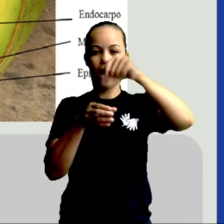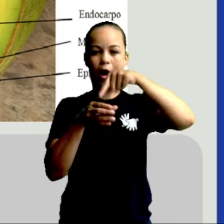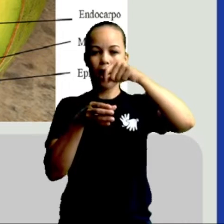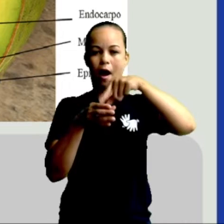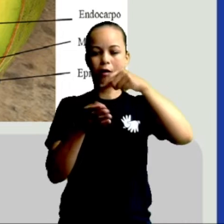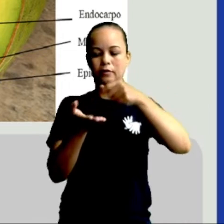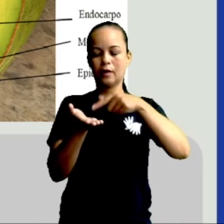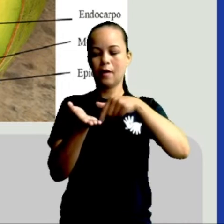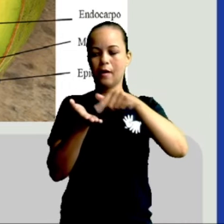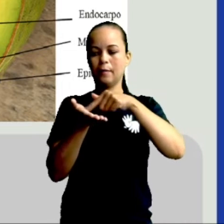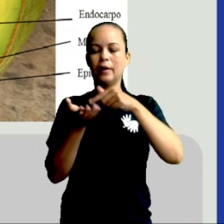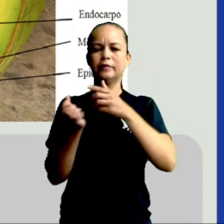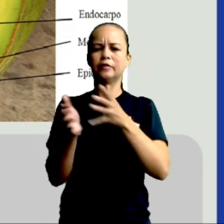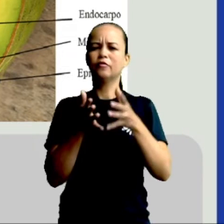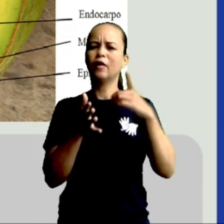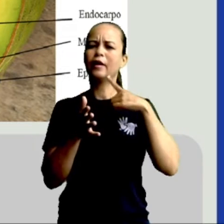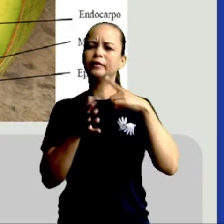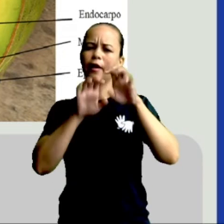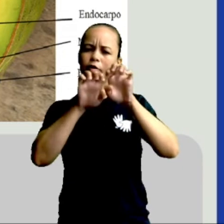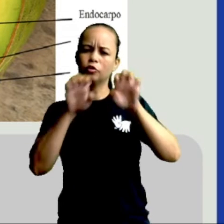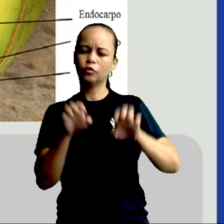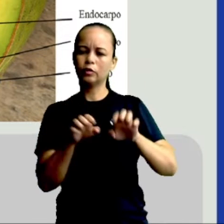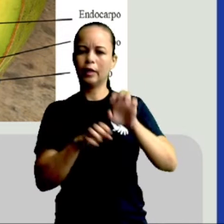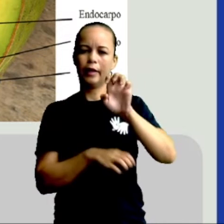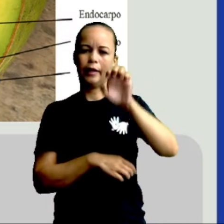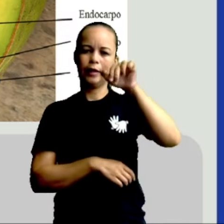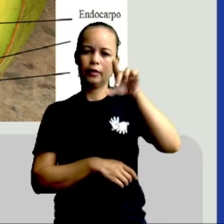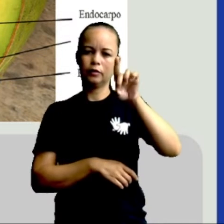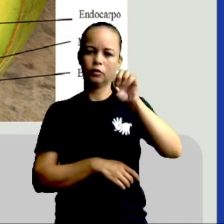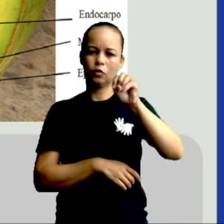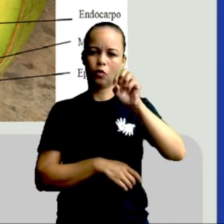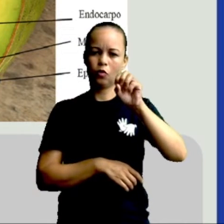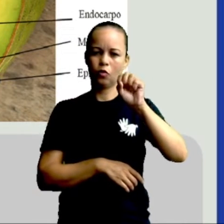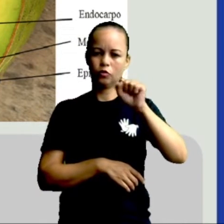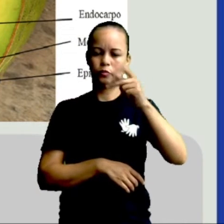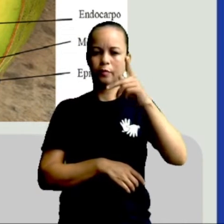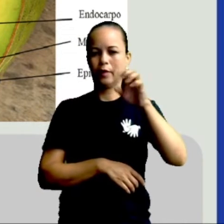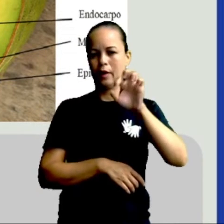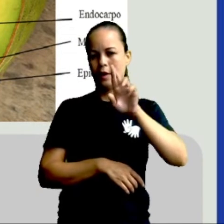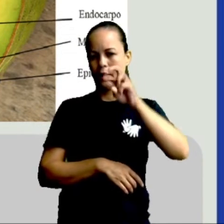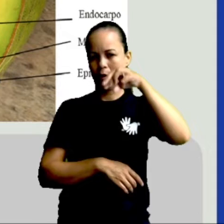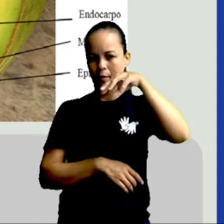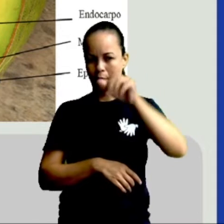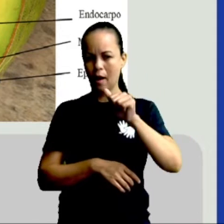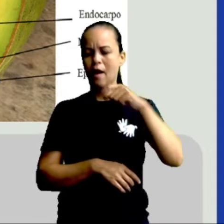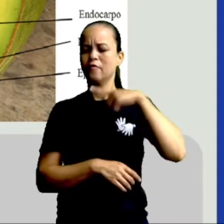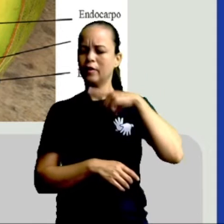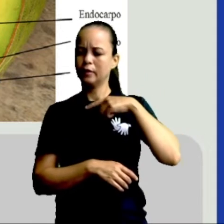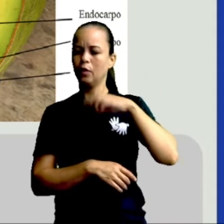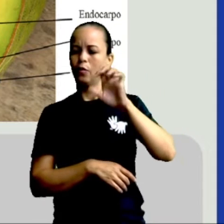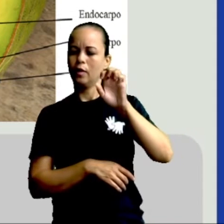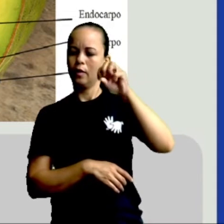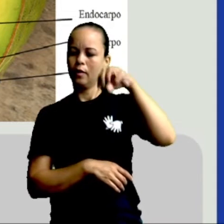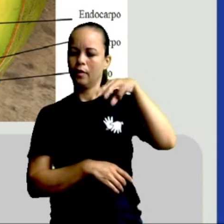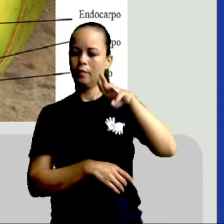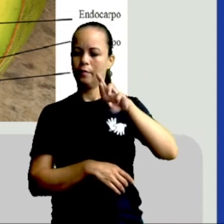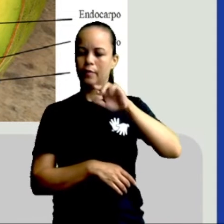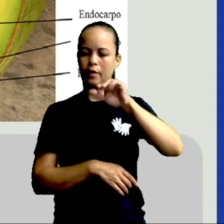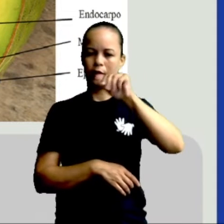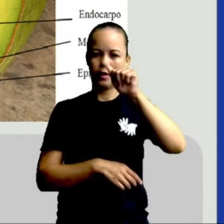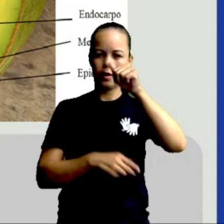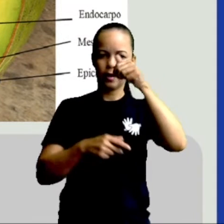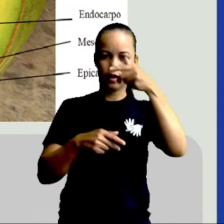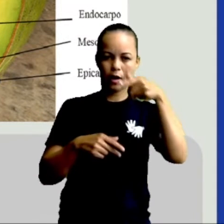estruturas que a gente chama de endosperma. A gente vai ter lá dentro dele o embrião e o tegumento, que seria uma espécie de